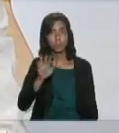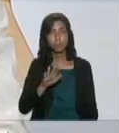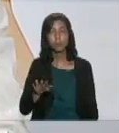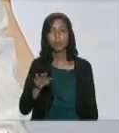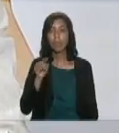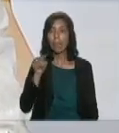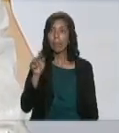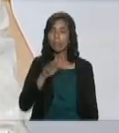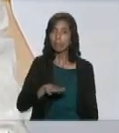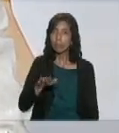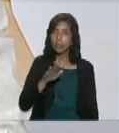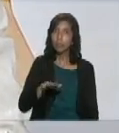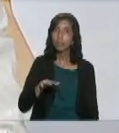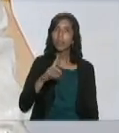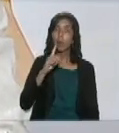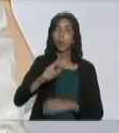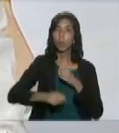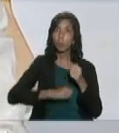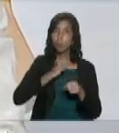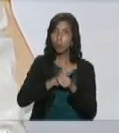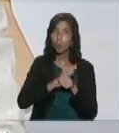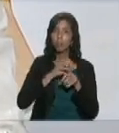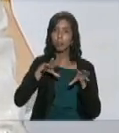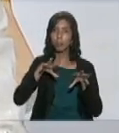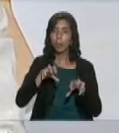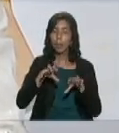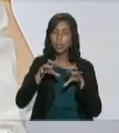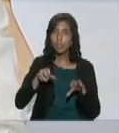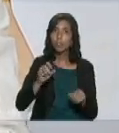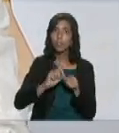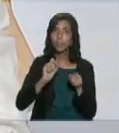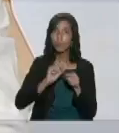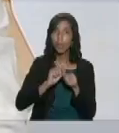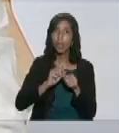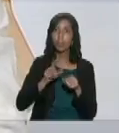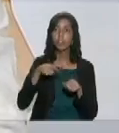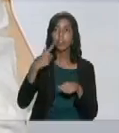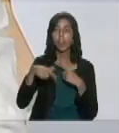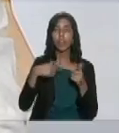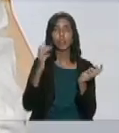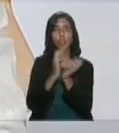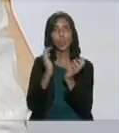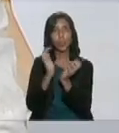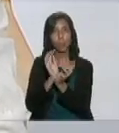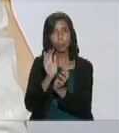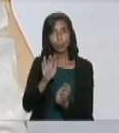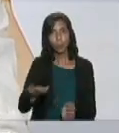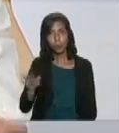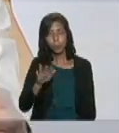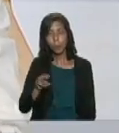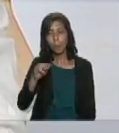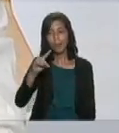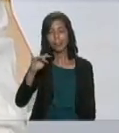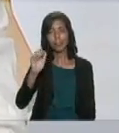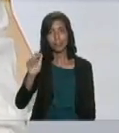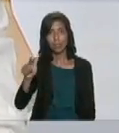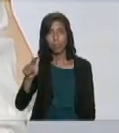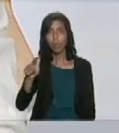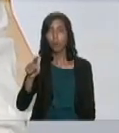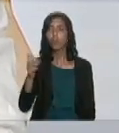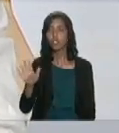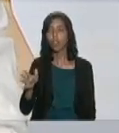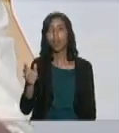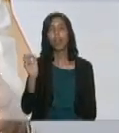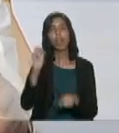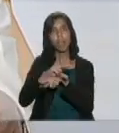criança. Quando essa criança recebe durante 1 ano a Chantala no berçário e vai para as turminhas de maternal, ela já entra dentro